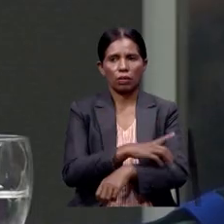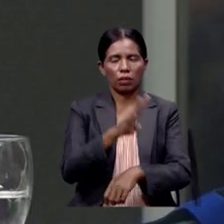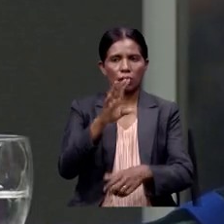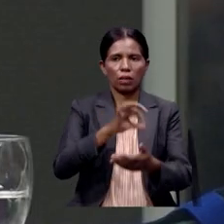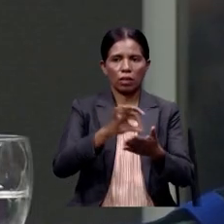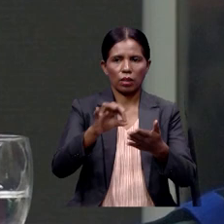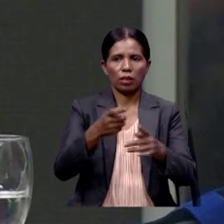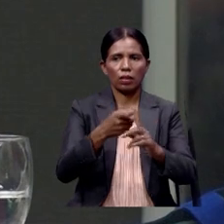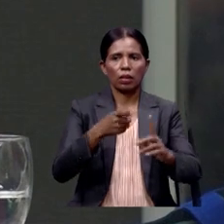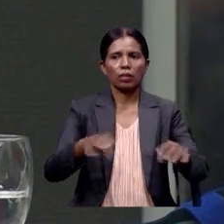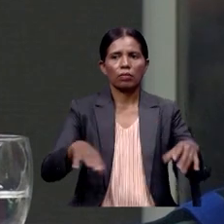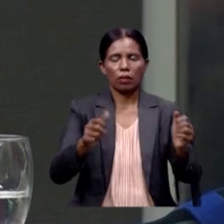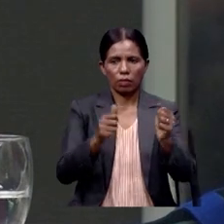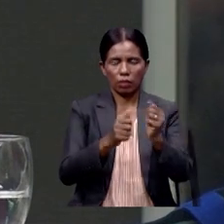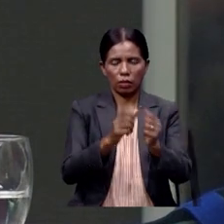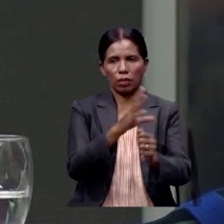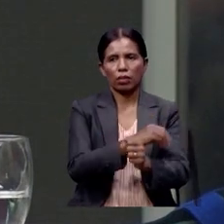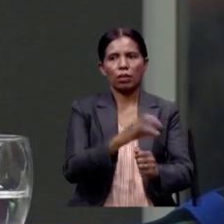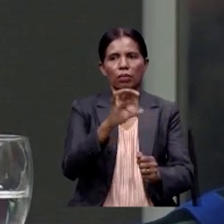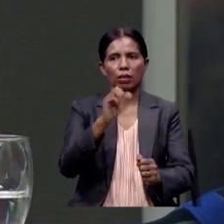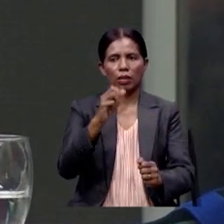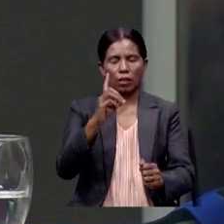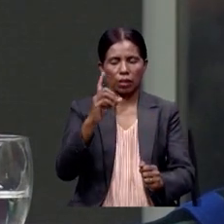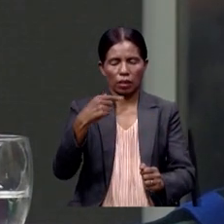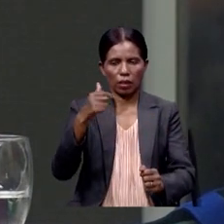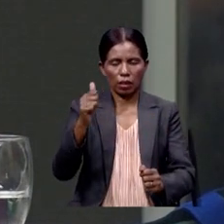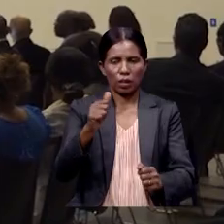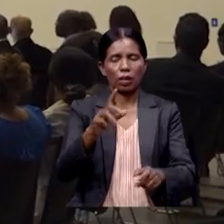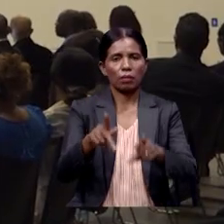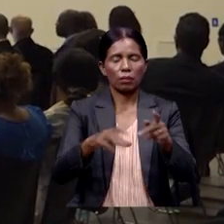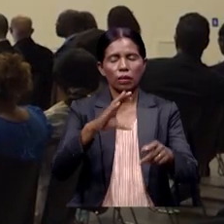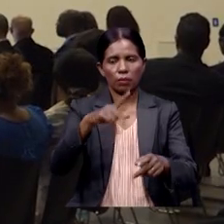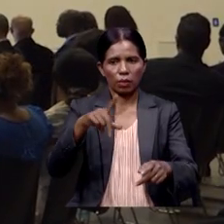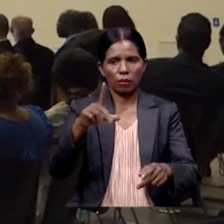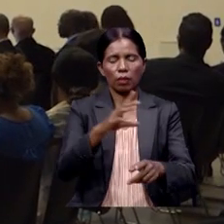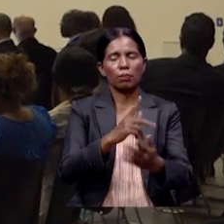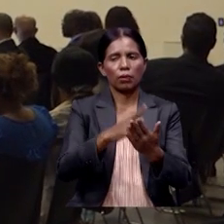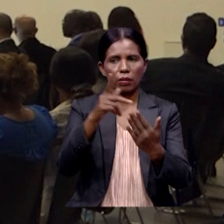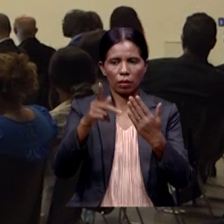assinamos acordo com a Serviço Alfândegas entre comunidade CPLP e o Programa